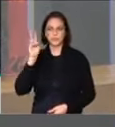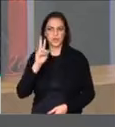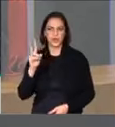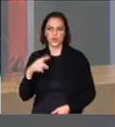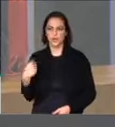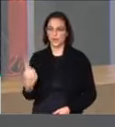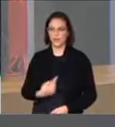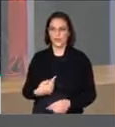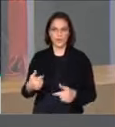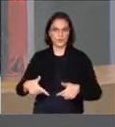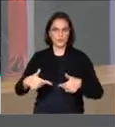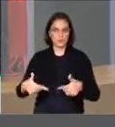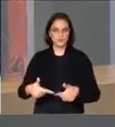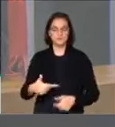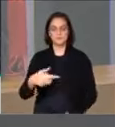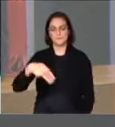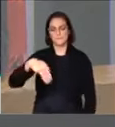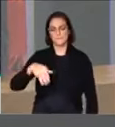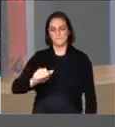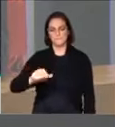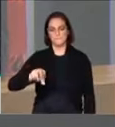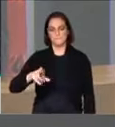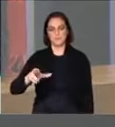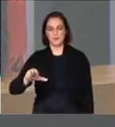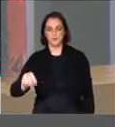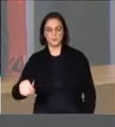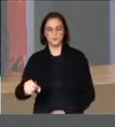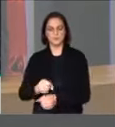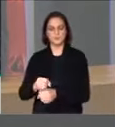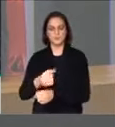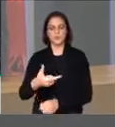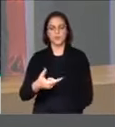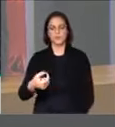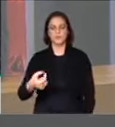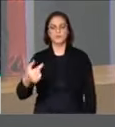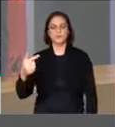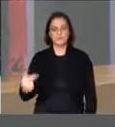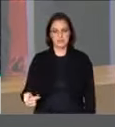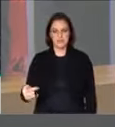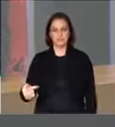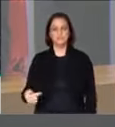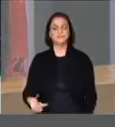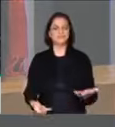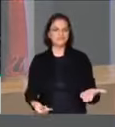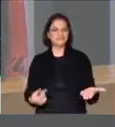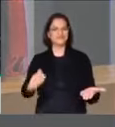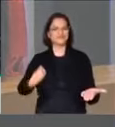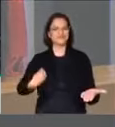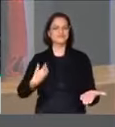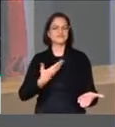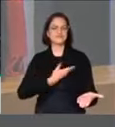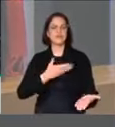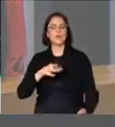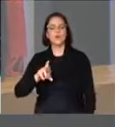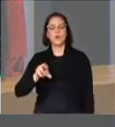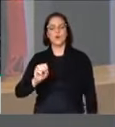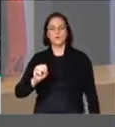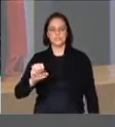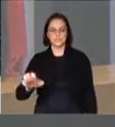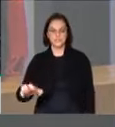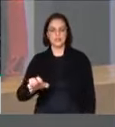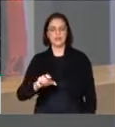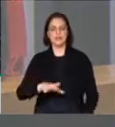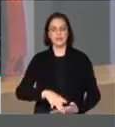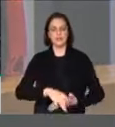atravessou. Em março de 2007, a companheira Rose, que está aqui, que é da liderança do Senado Federal, do Partido